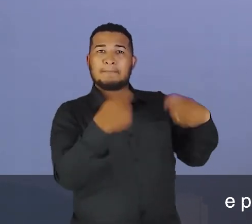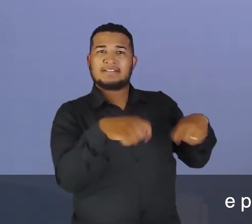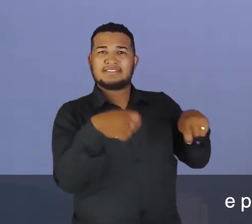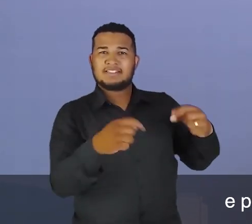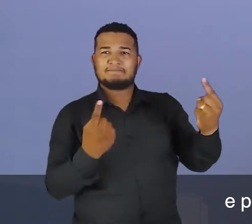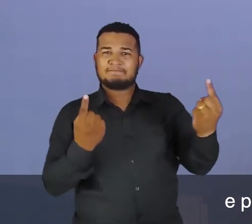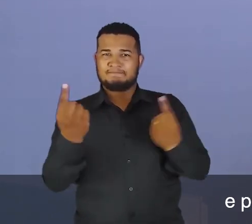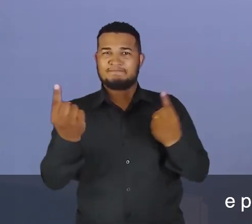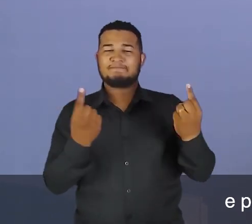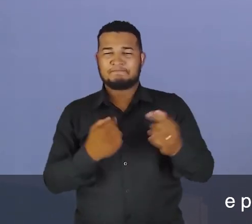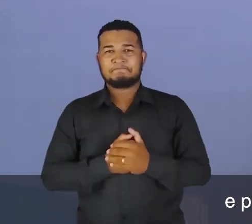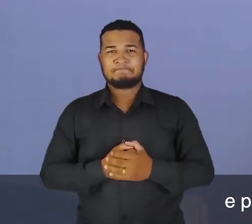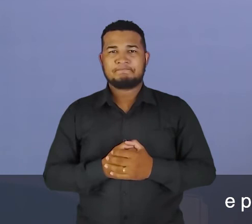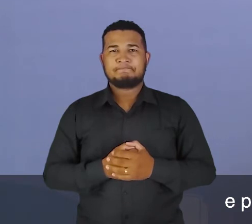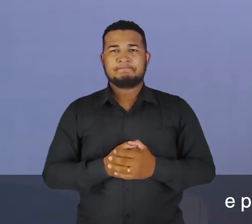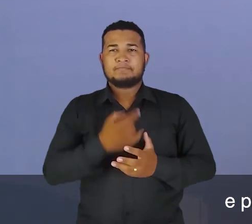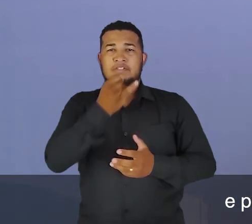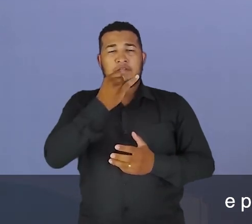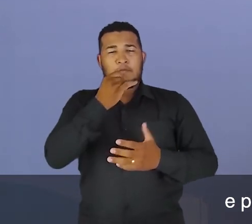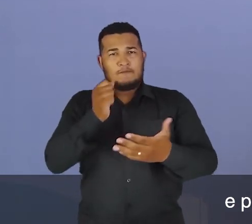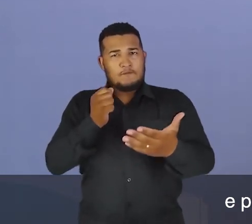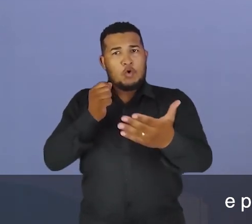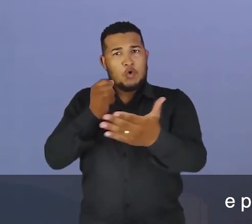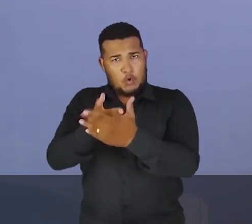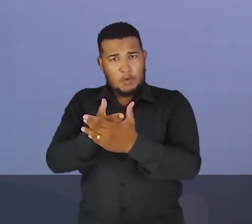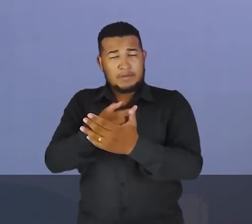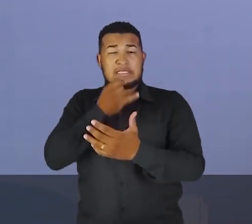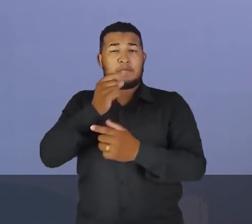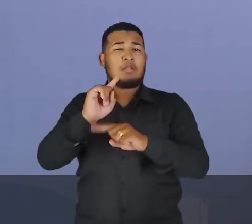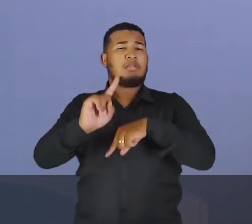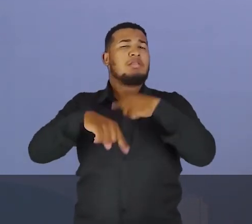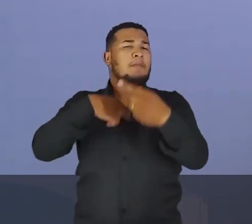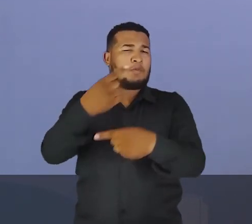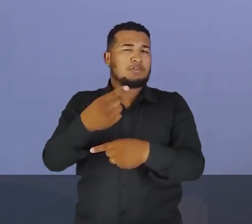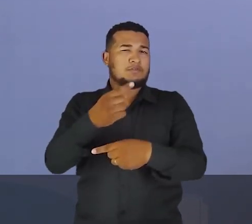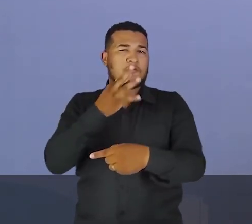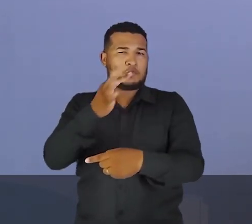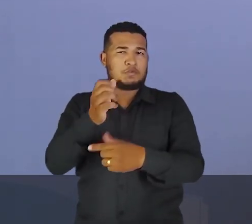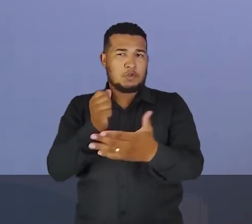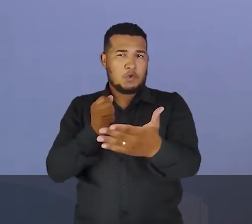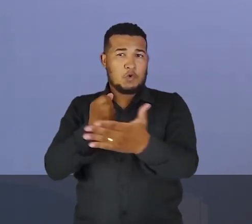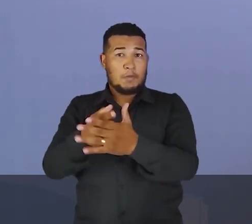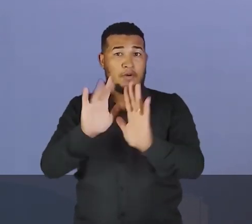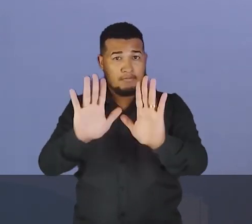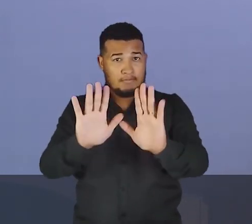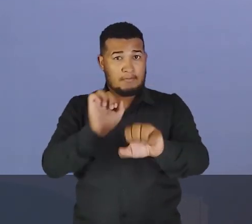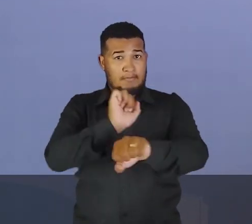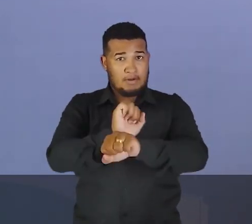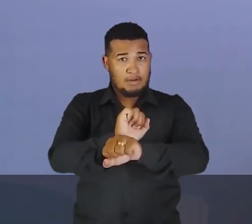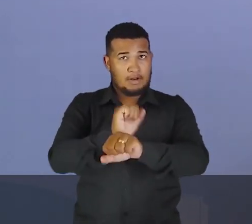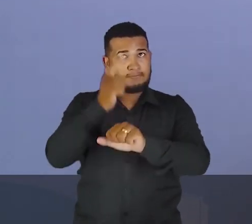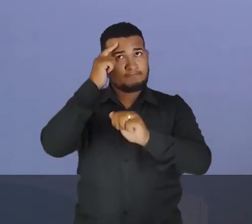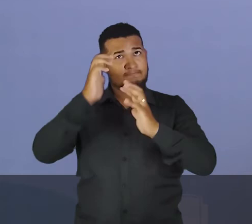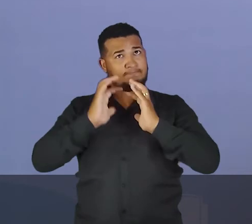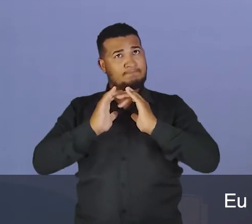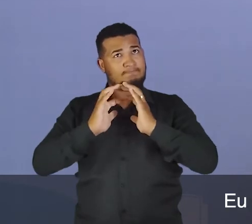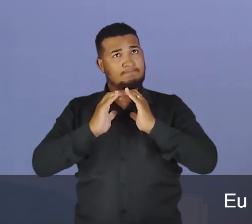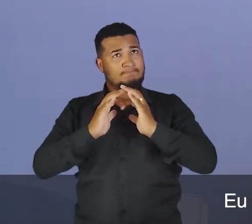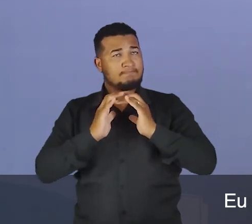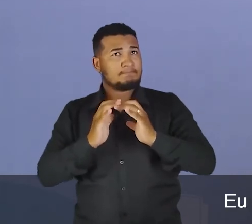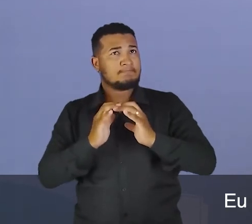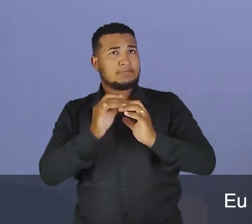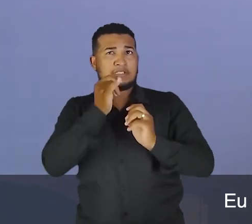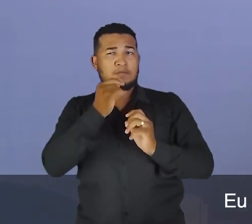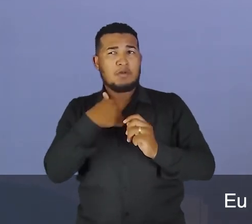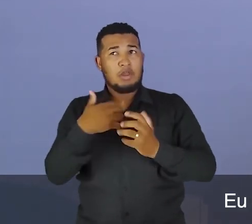precisar. Quando você for fazer uma compra, a sua próxima compra, observem, raciocinem, pensem, reflitam.